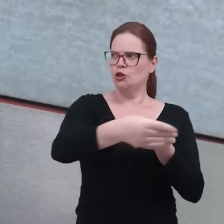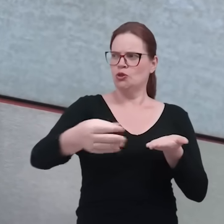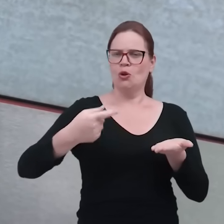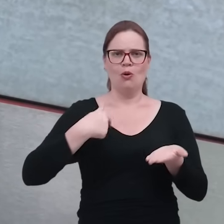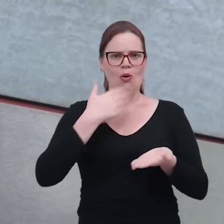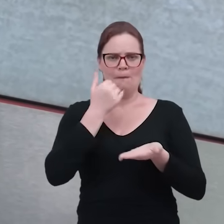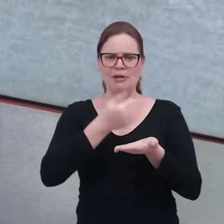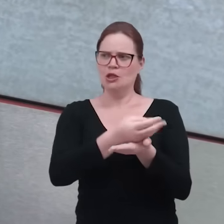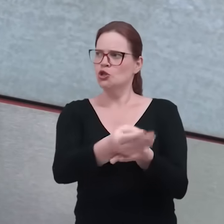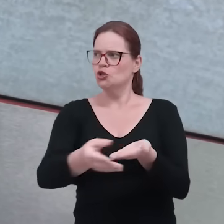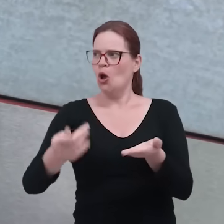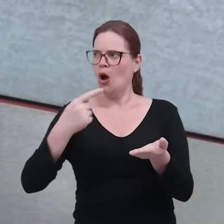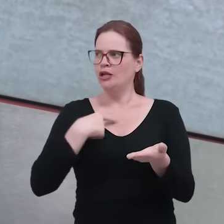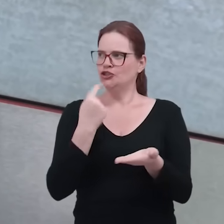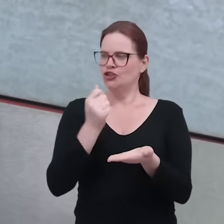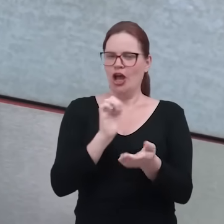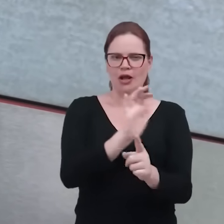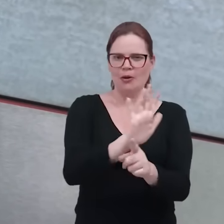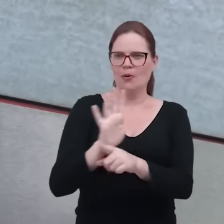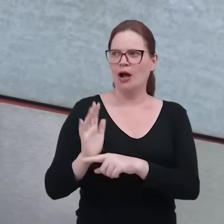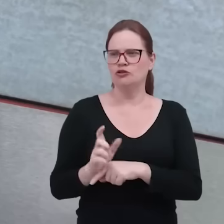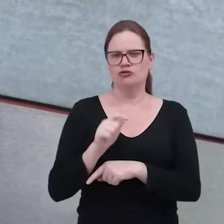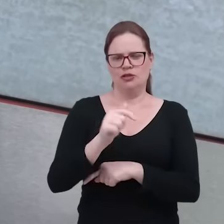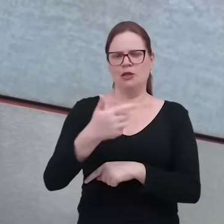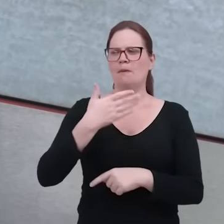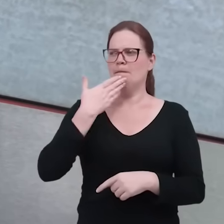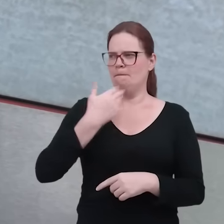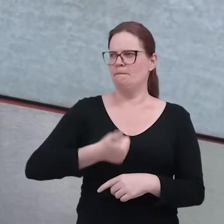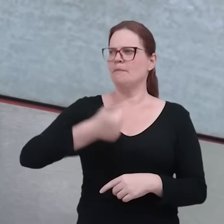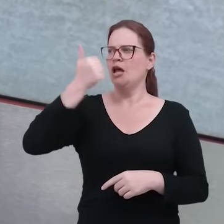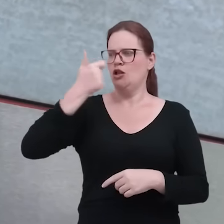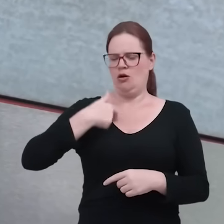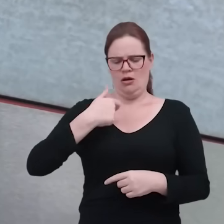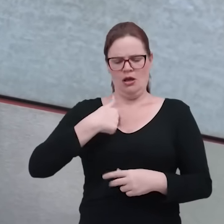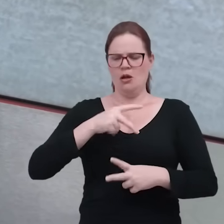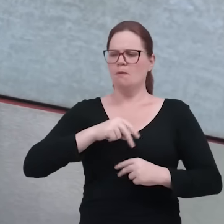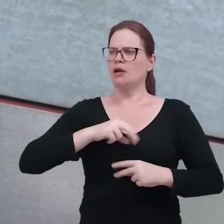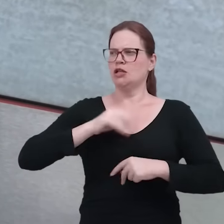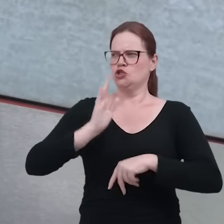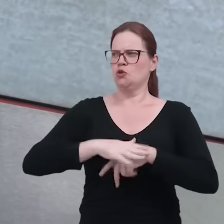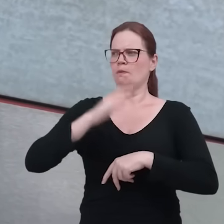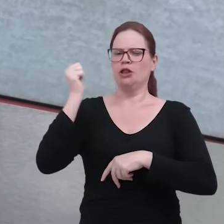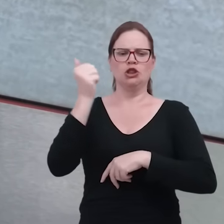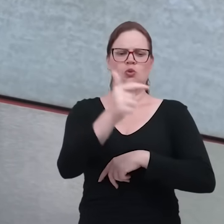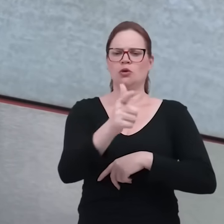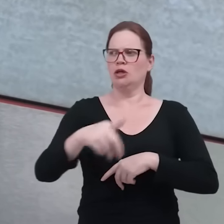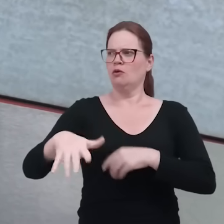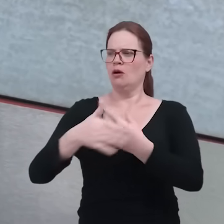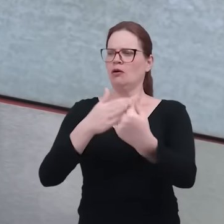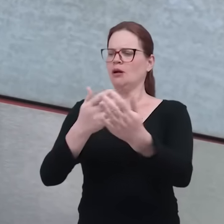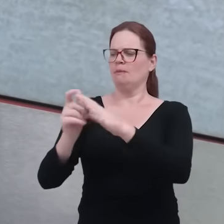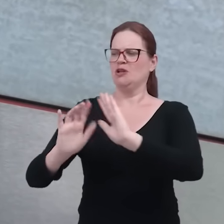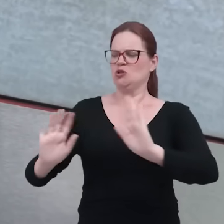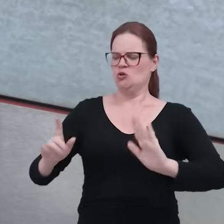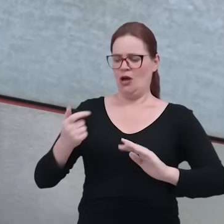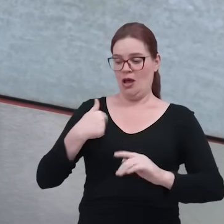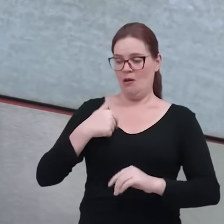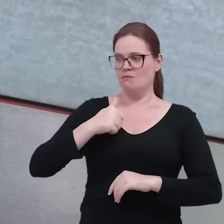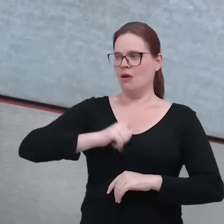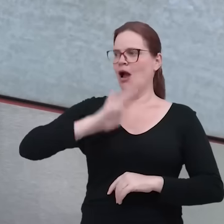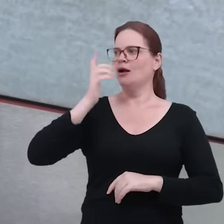portanto, elas têm mais recompensa, elas têm mais galardão, elas merecem mais. E olha, se há uma coisa